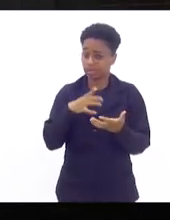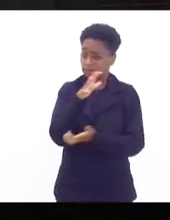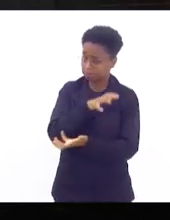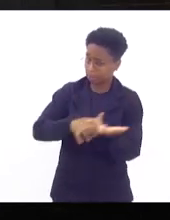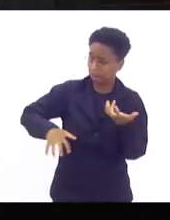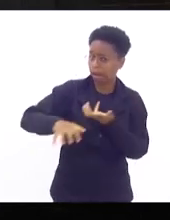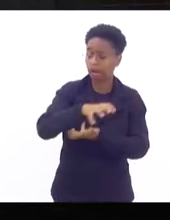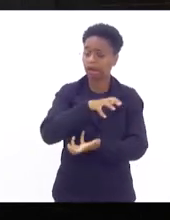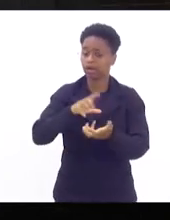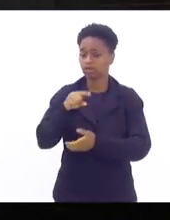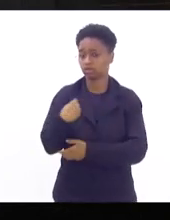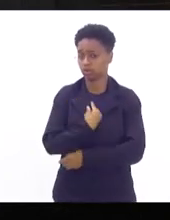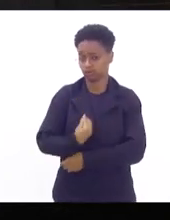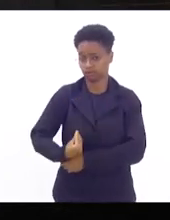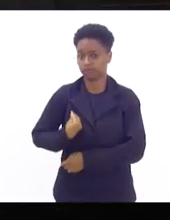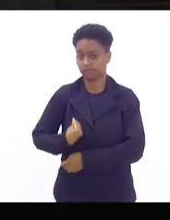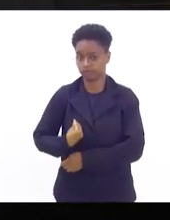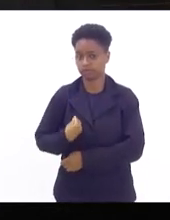vivendo.